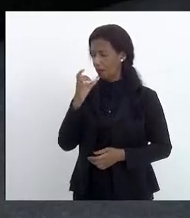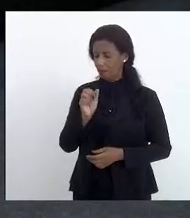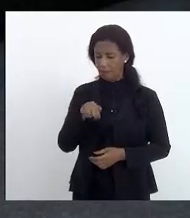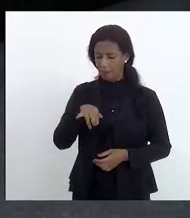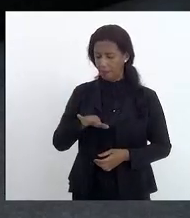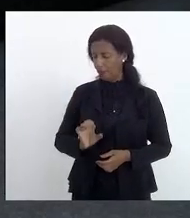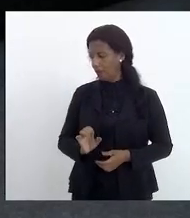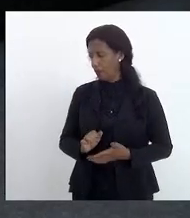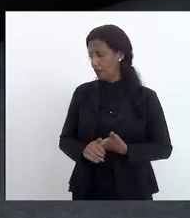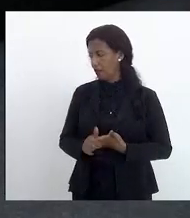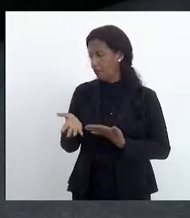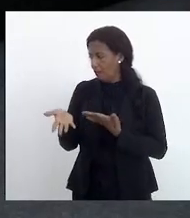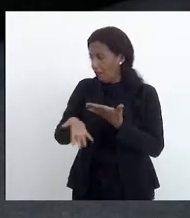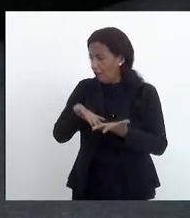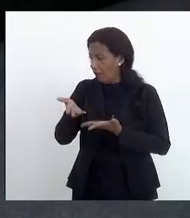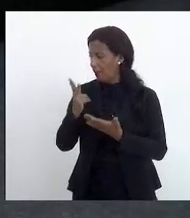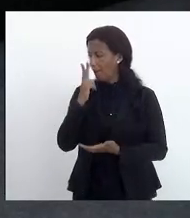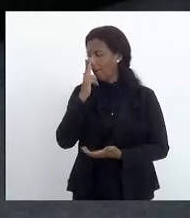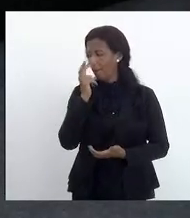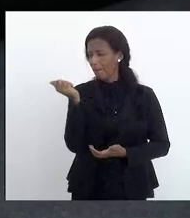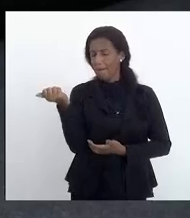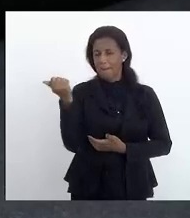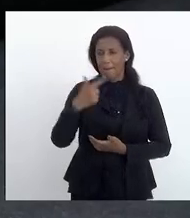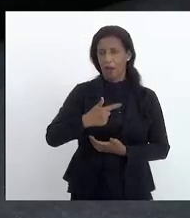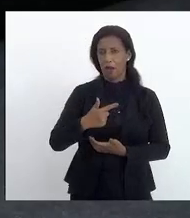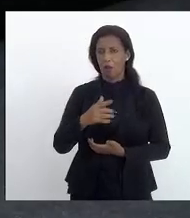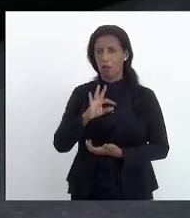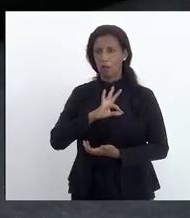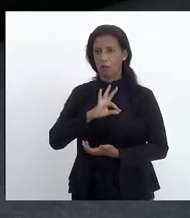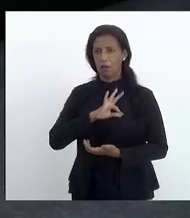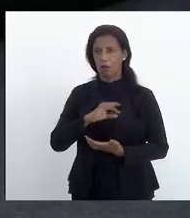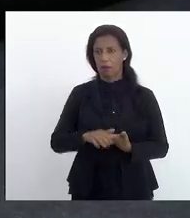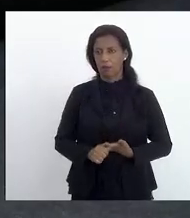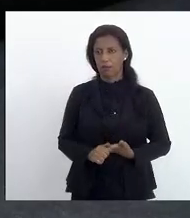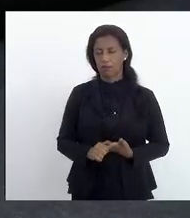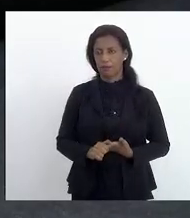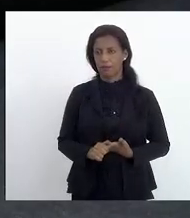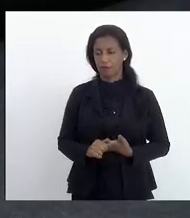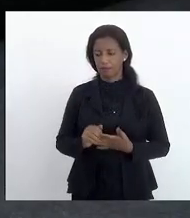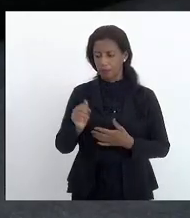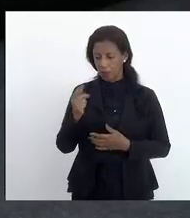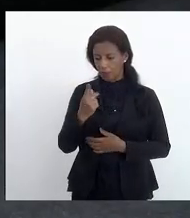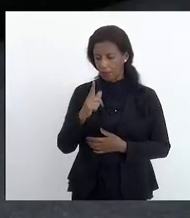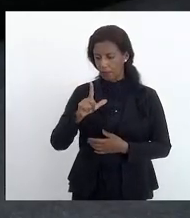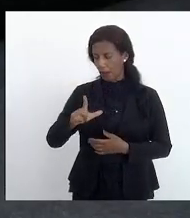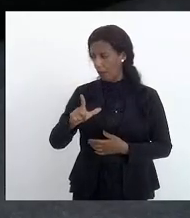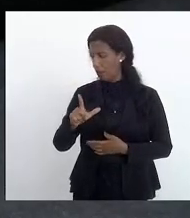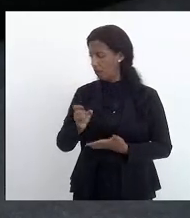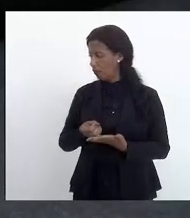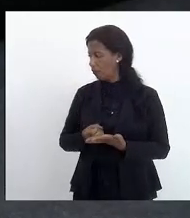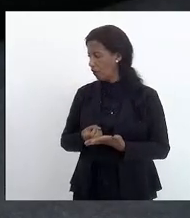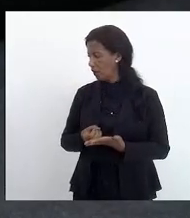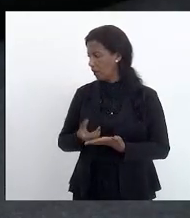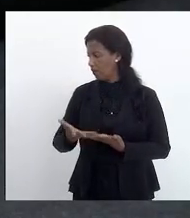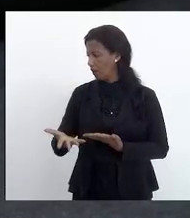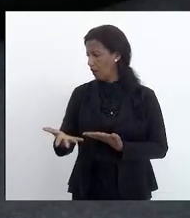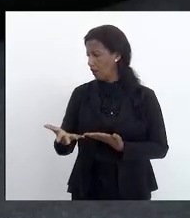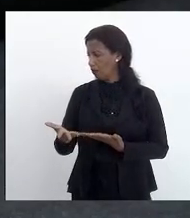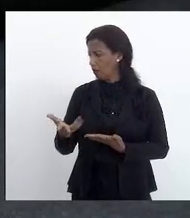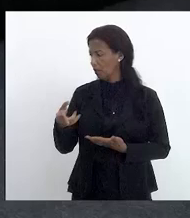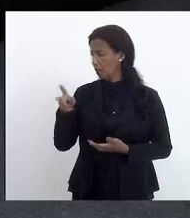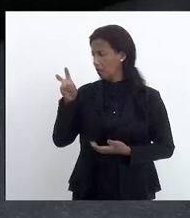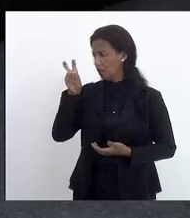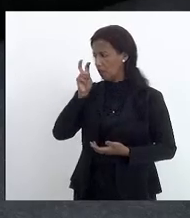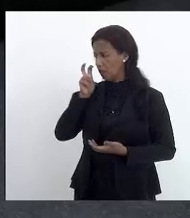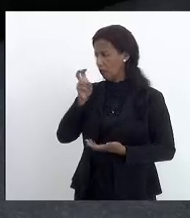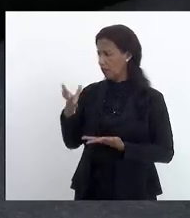que o governo do Estado trata muito mal os policiais. O projeto que foi encaminhado na quinta-feira e que